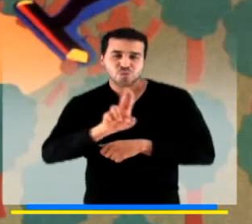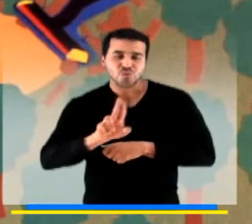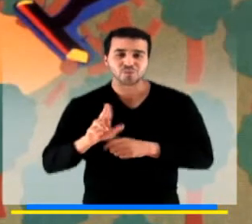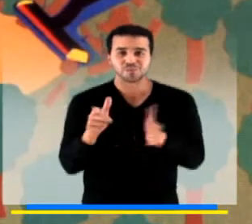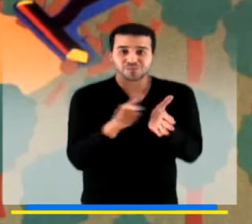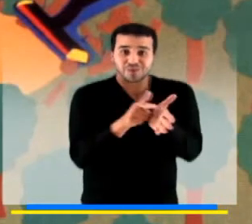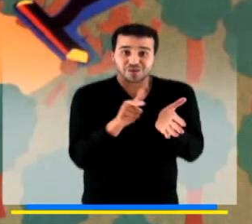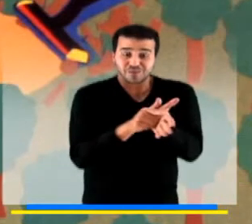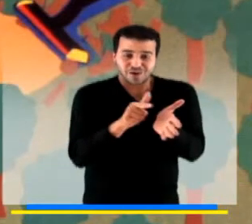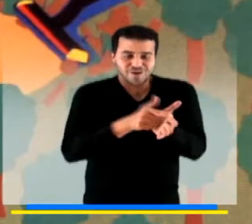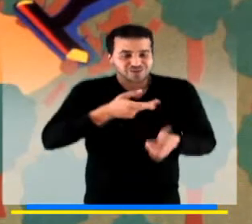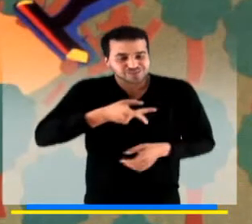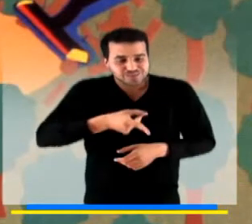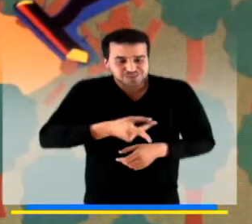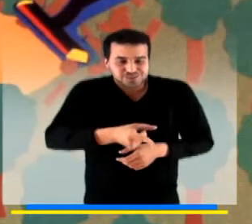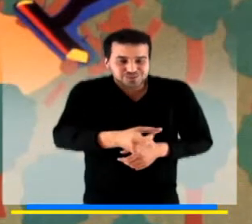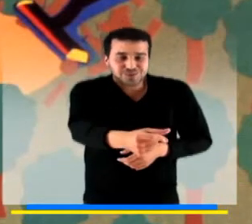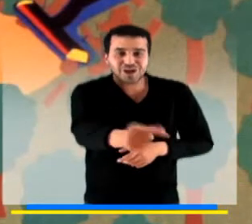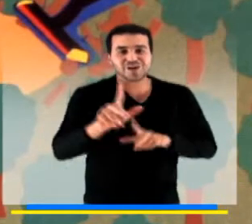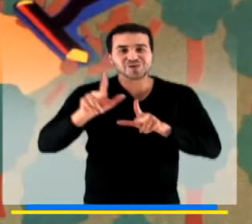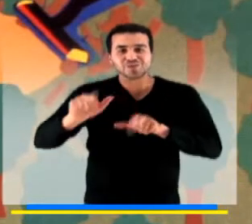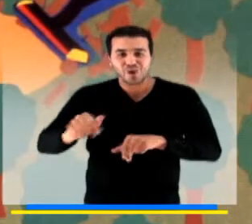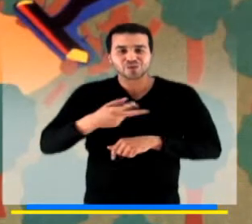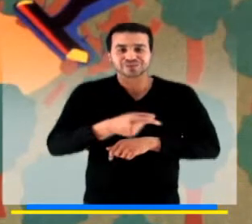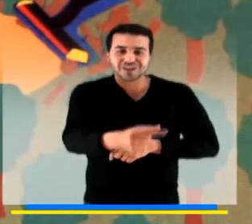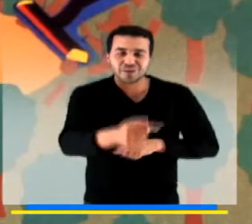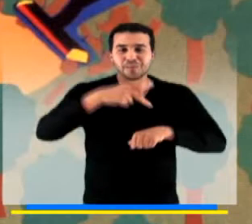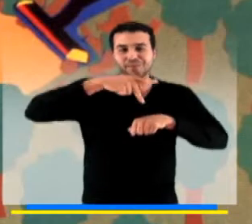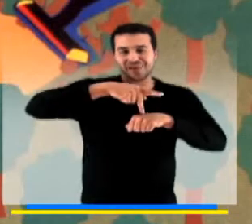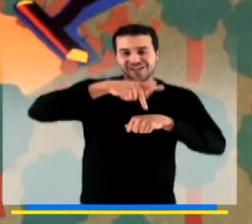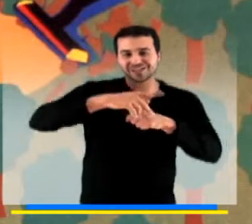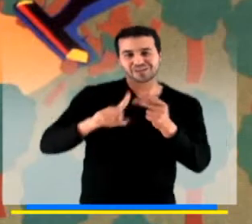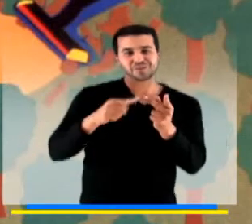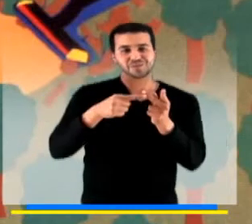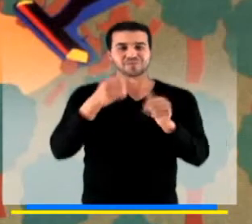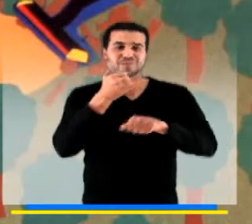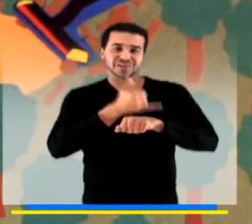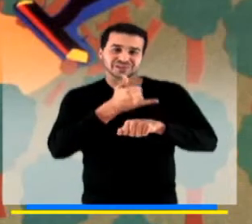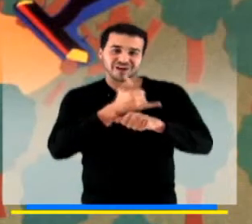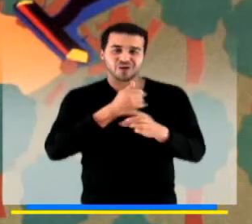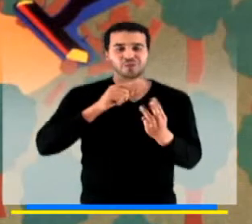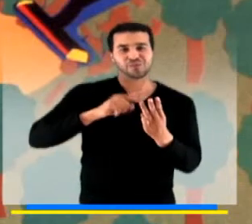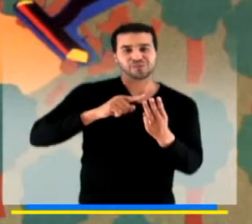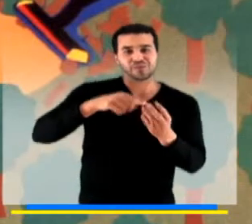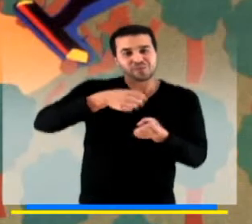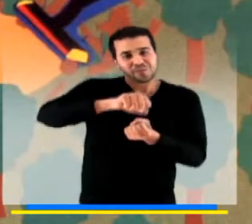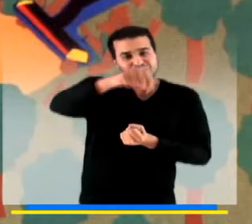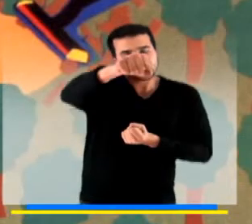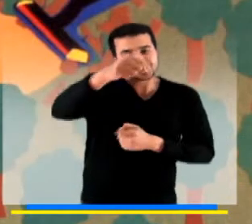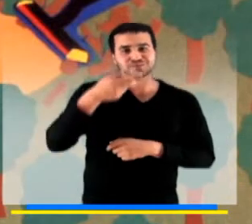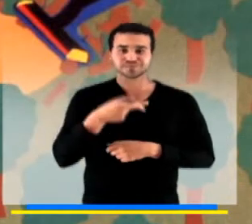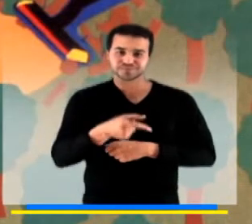papel deverá sobreviver, como sobreviveram a pedra, o metal e o pergaminho.